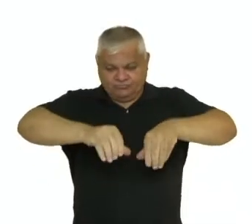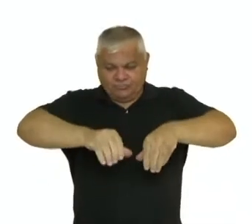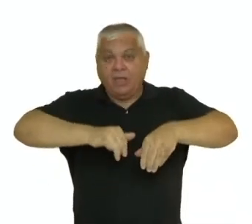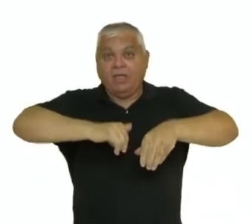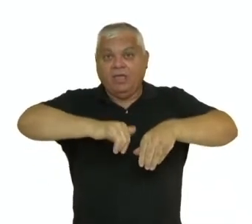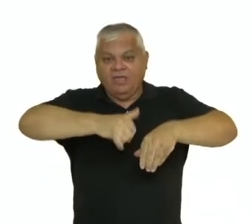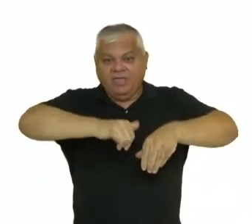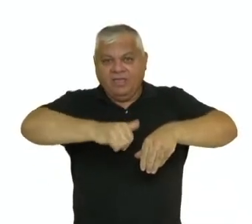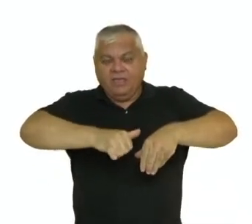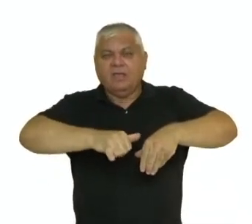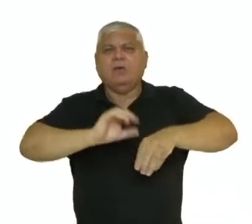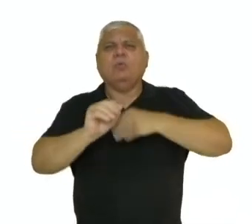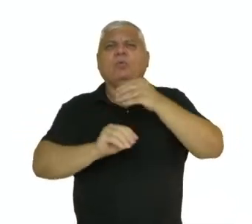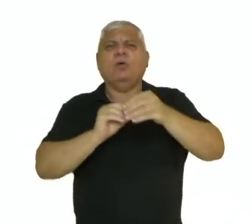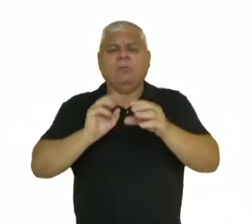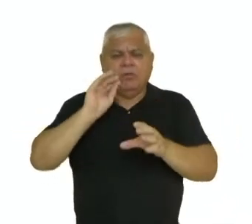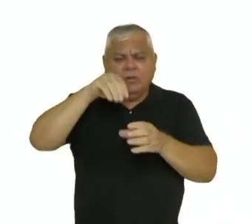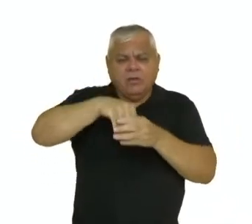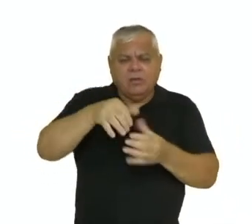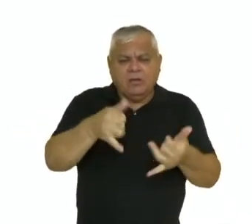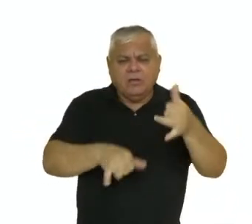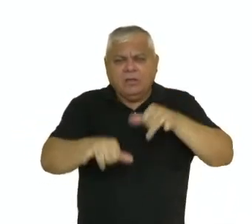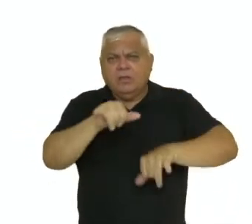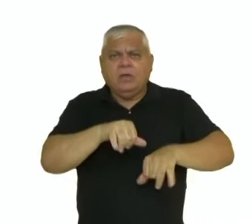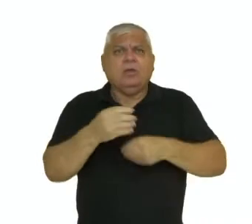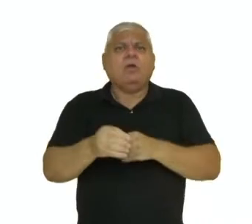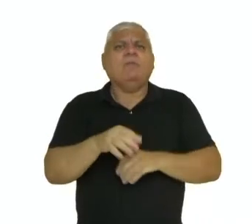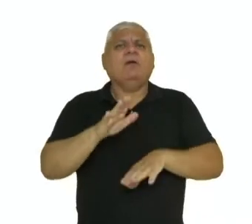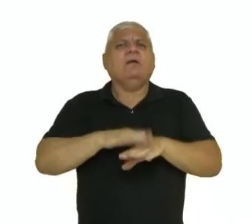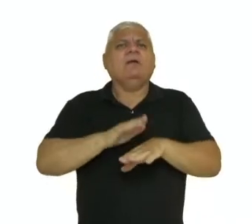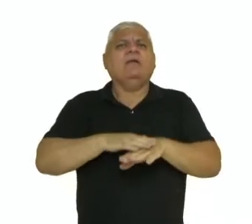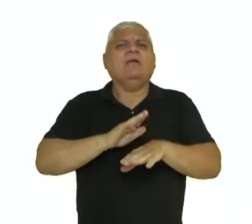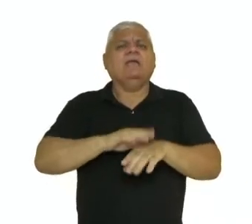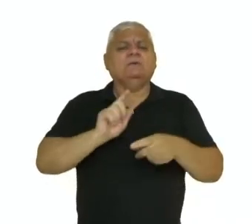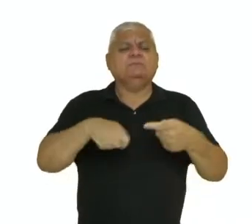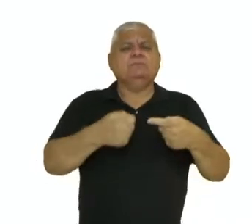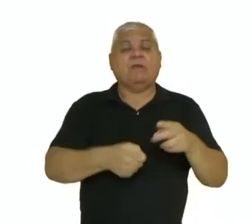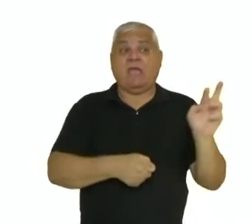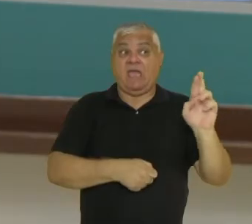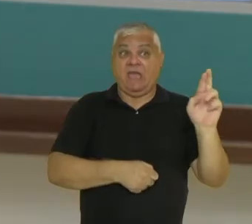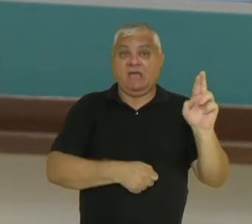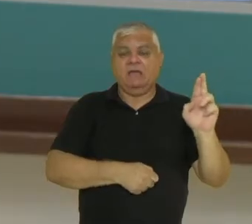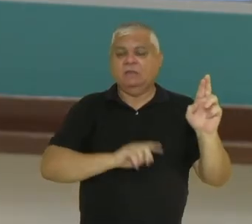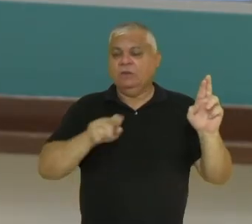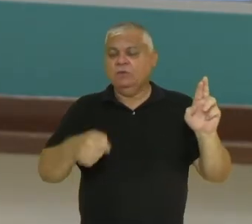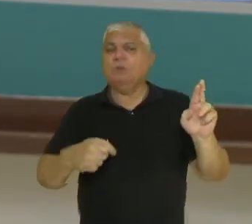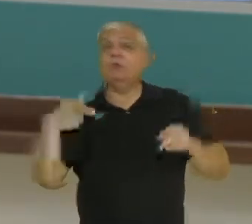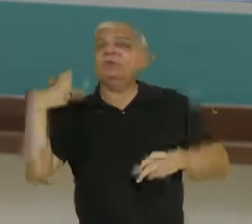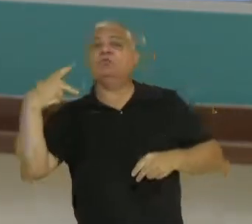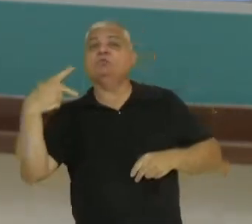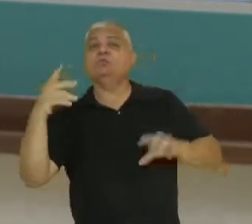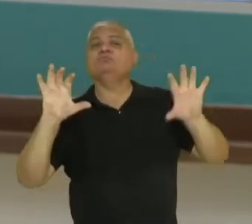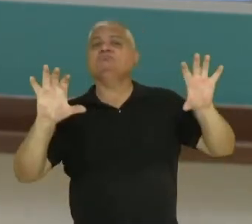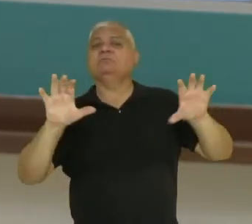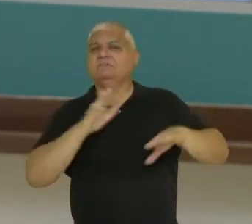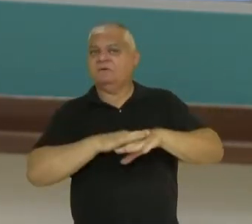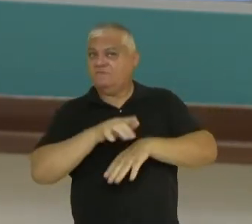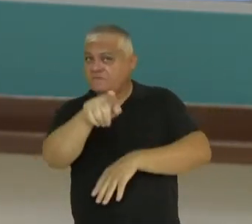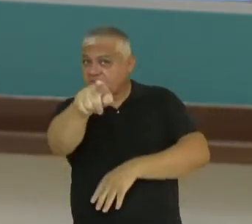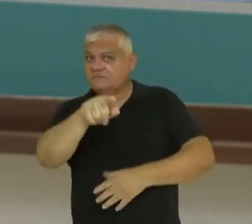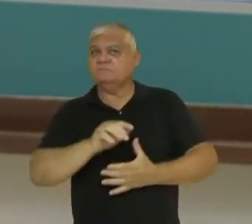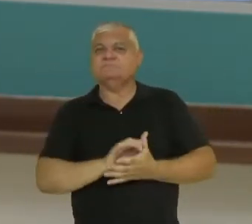informações, escreva a reação química destacando quem são os reagentes e quem são os produtos. Agora é com